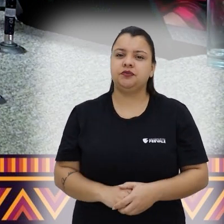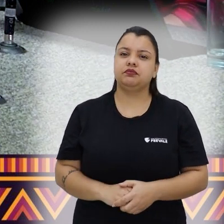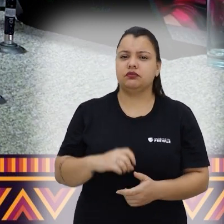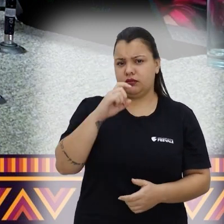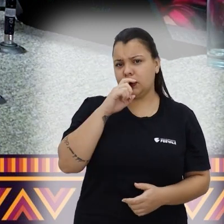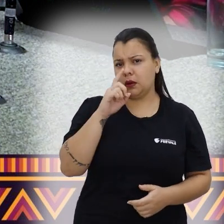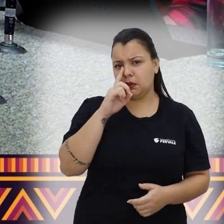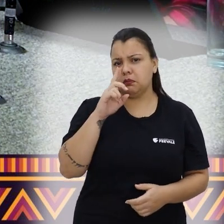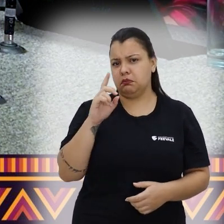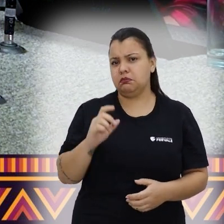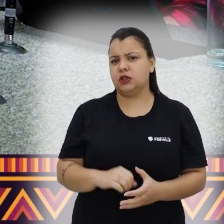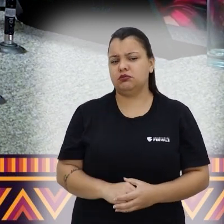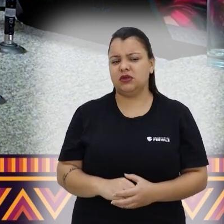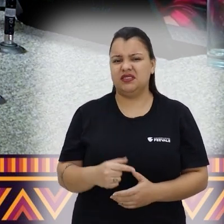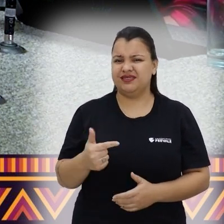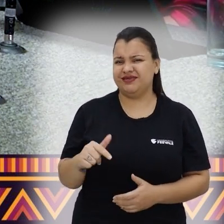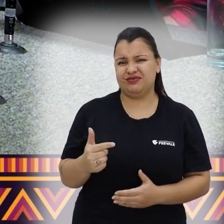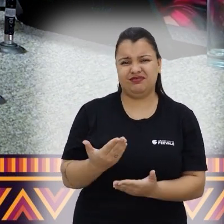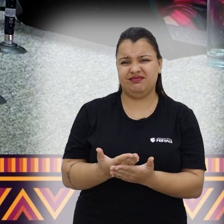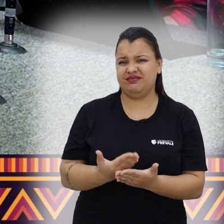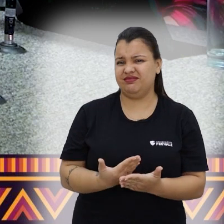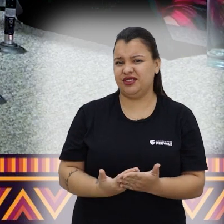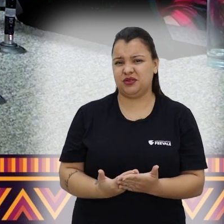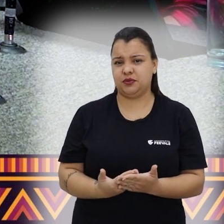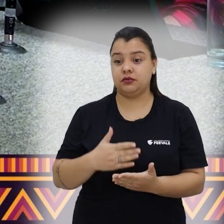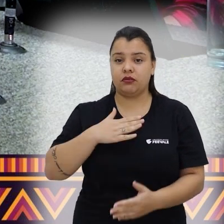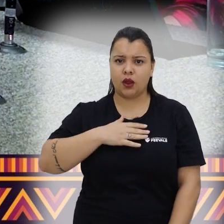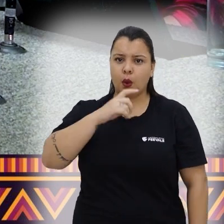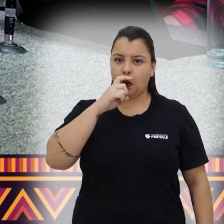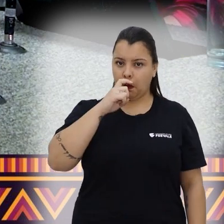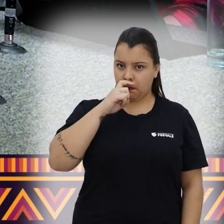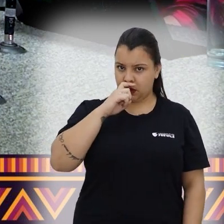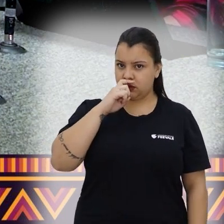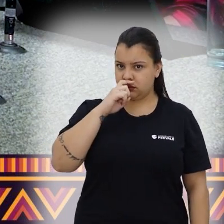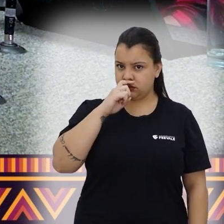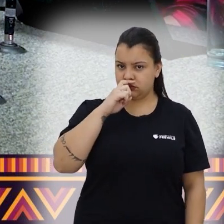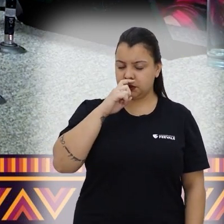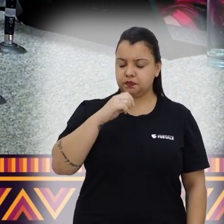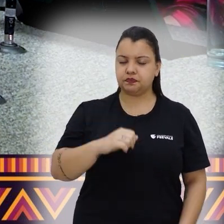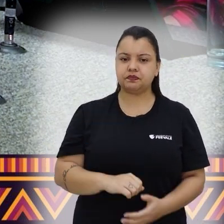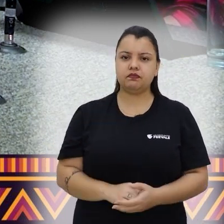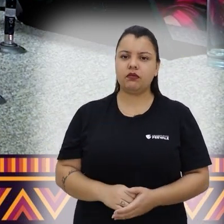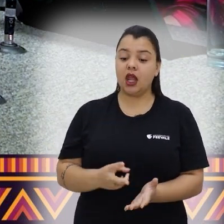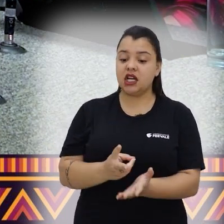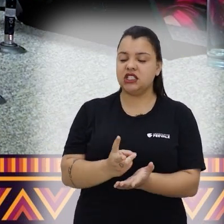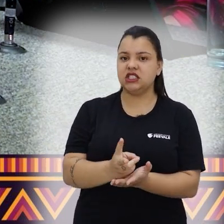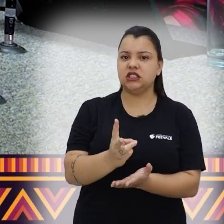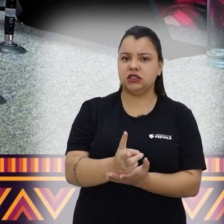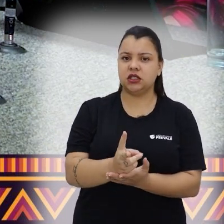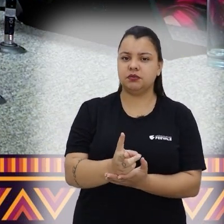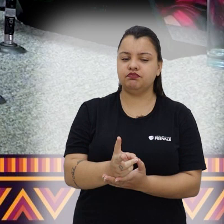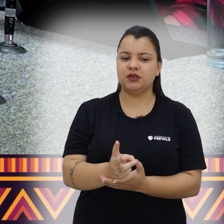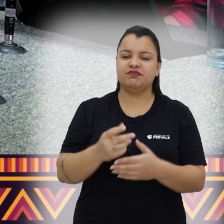pais, obviamente, tinham pouco estudo. O meu pai sempre foi um sujeito do ponto de vista... Meu pai sempre foi